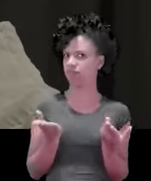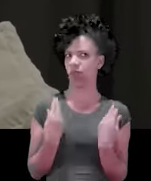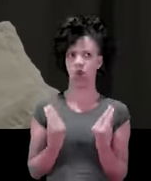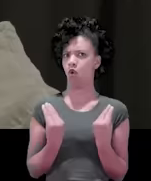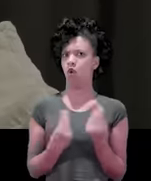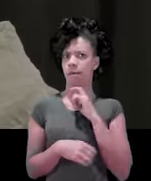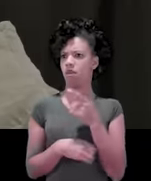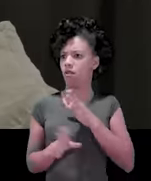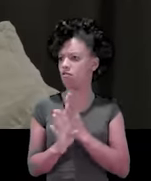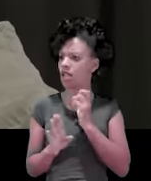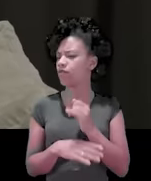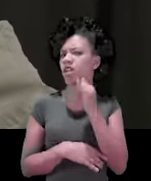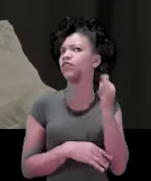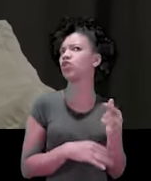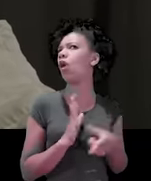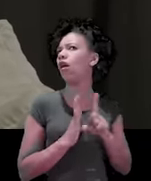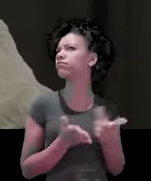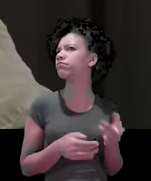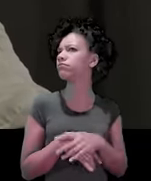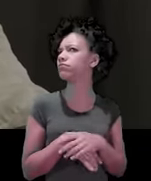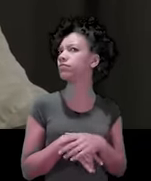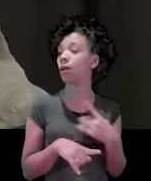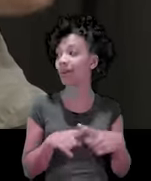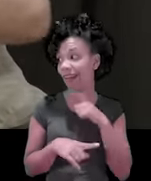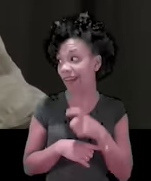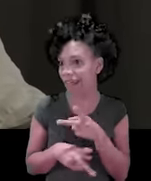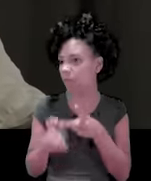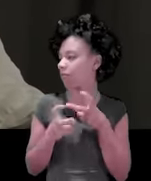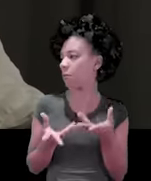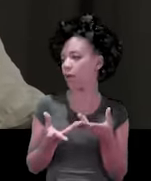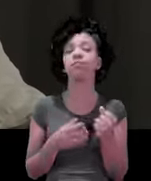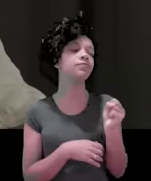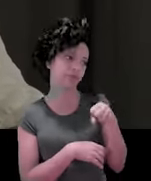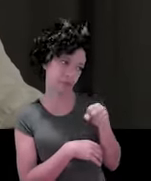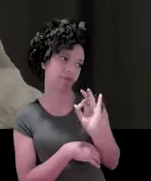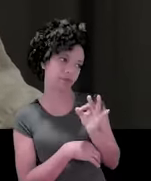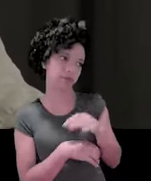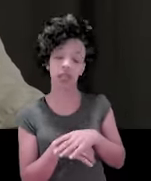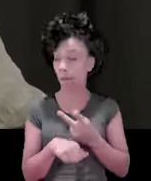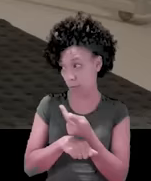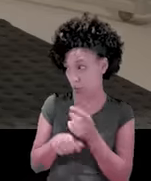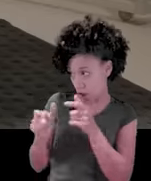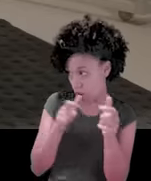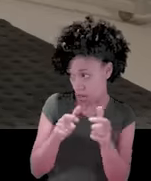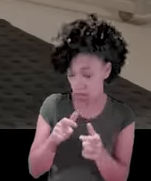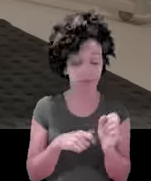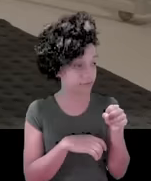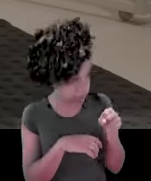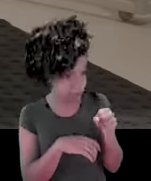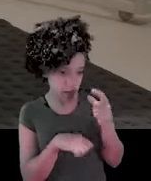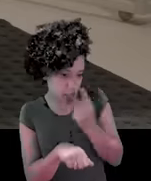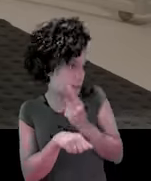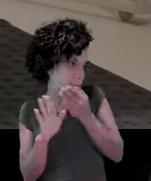E como que ninguém que achou se você falou que ninguém ouviu exatamente agora matar a gente e aí você foi procurar o lugar para pousar E aí